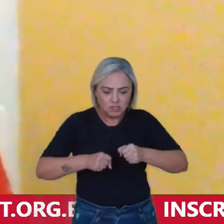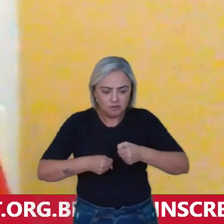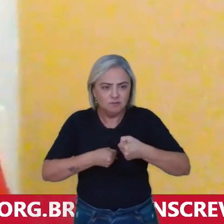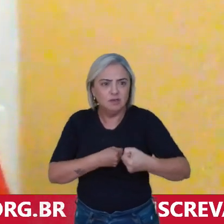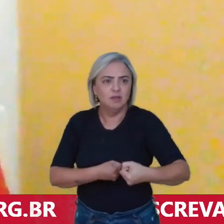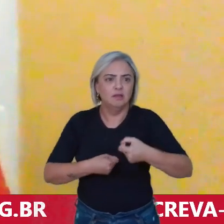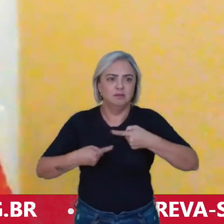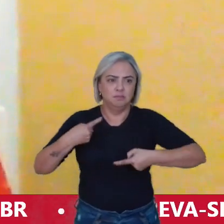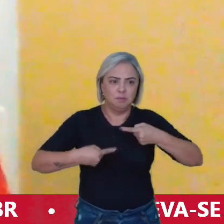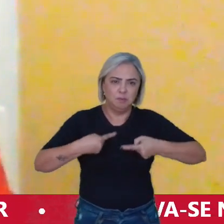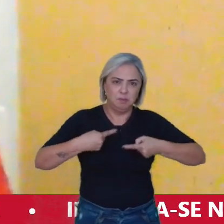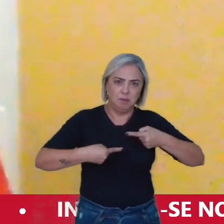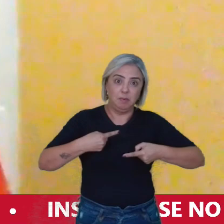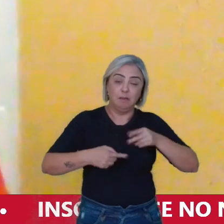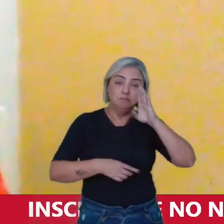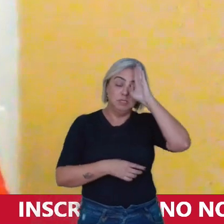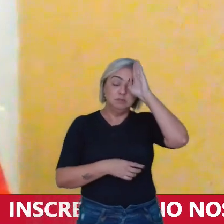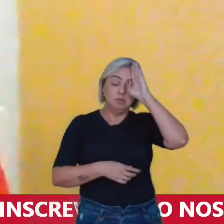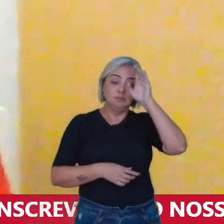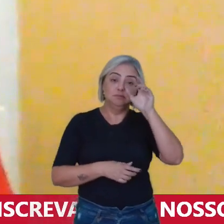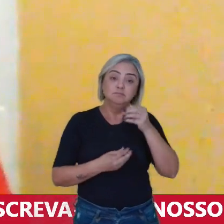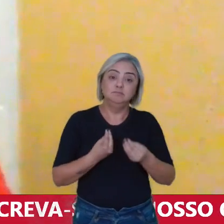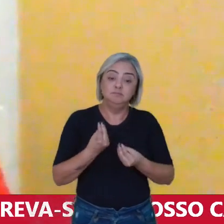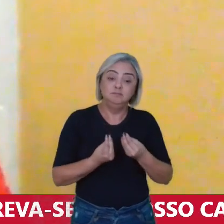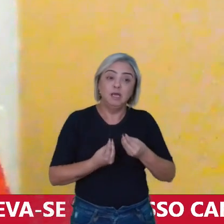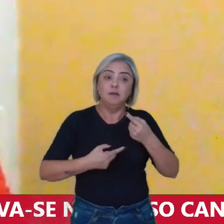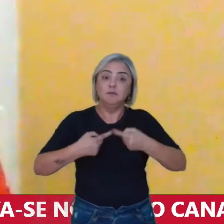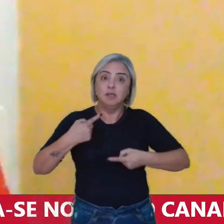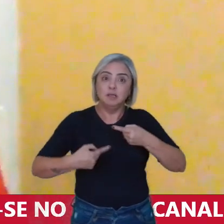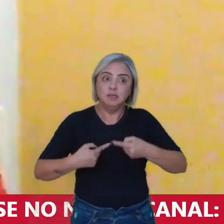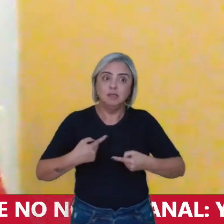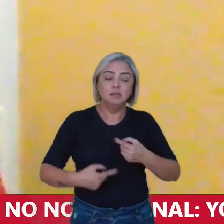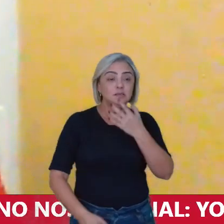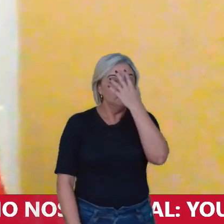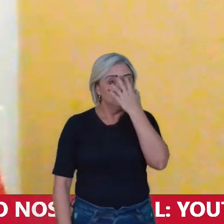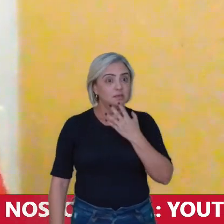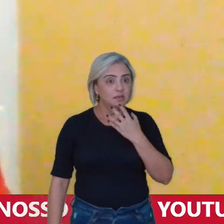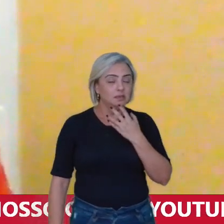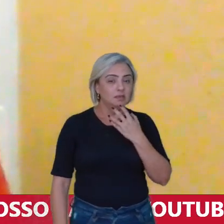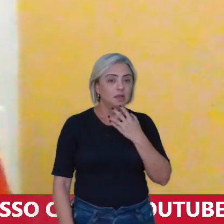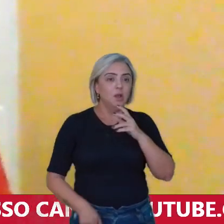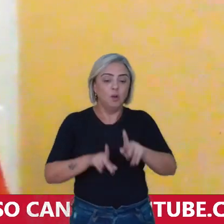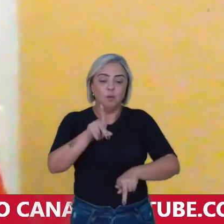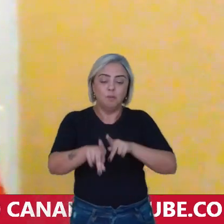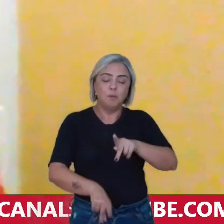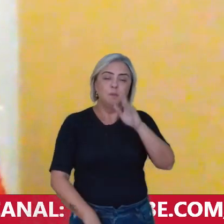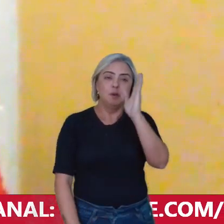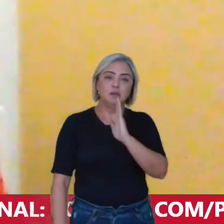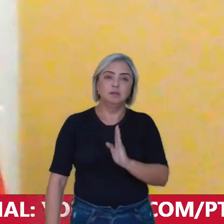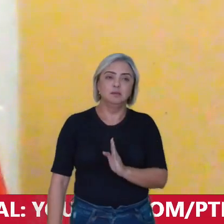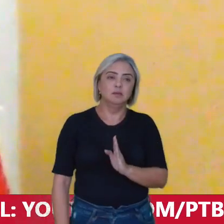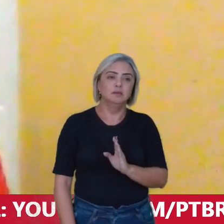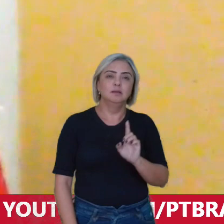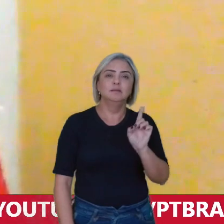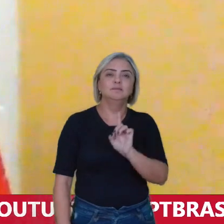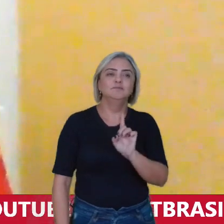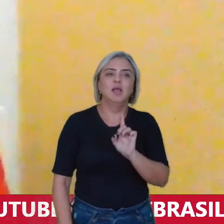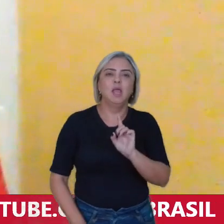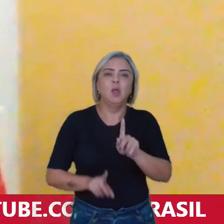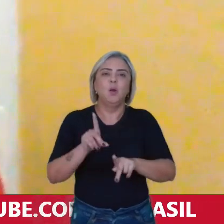esse debate, e principalmente de forma política e de forma séria. O povo brasileiro, ele não é um